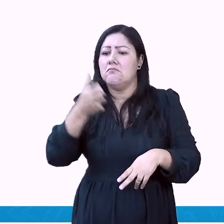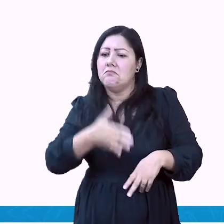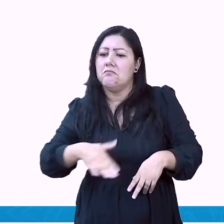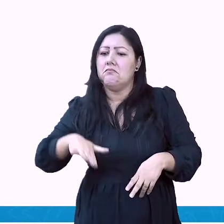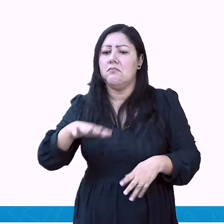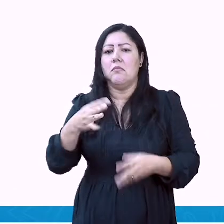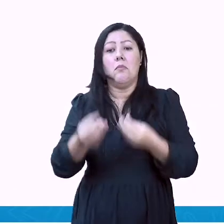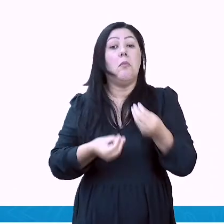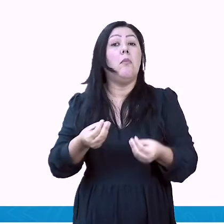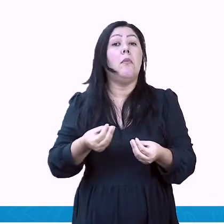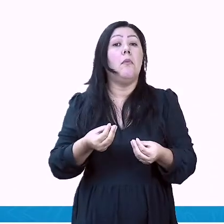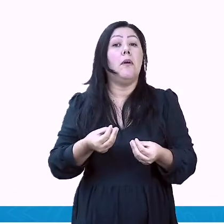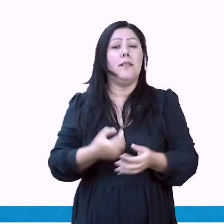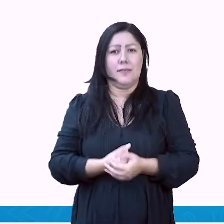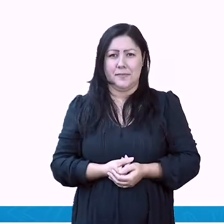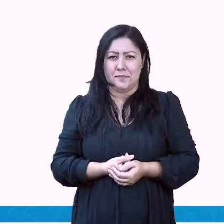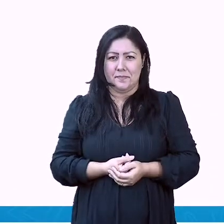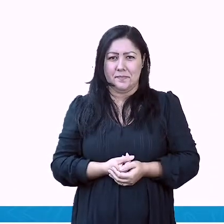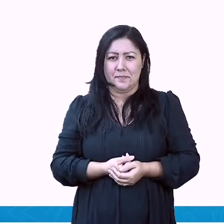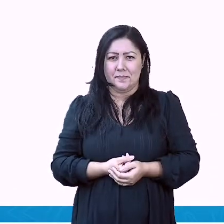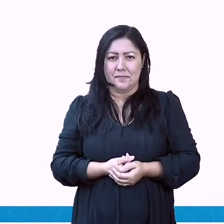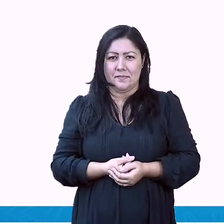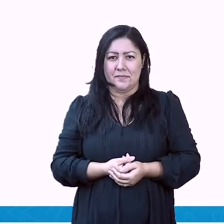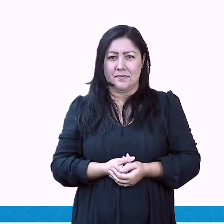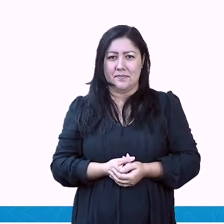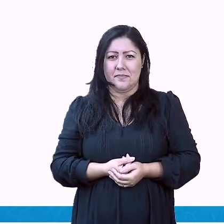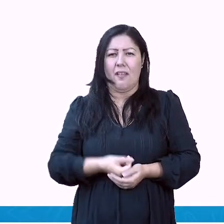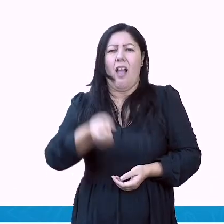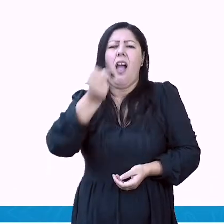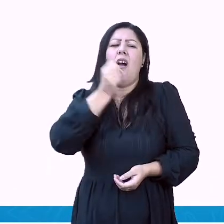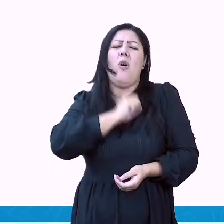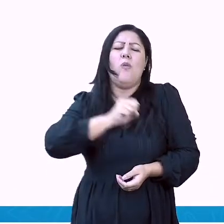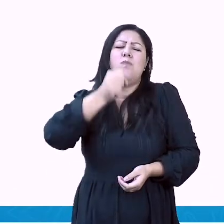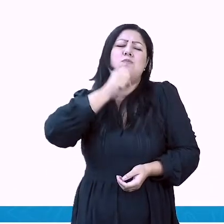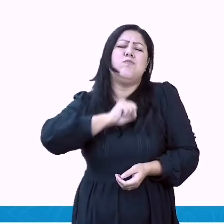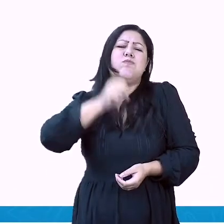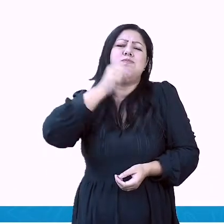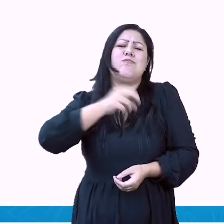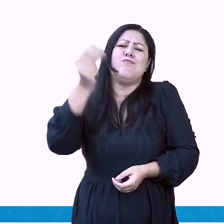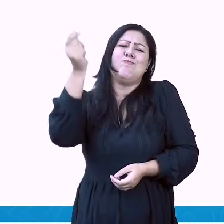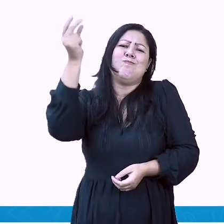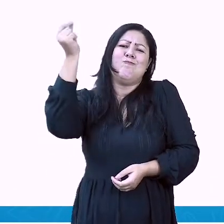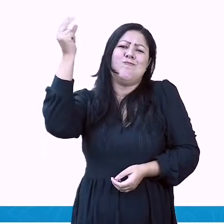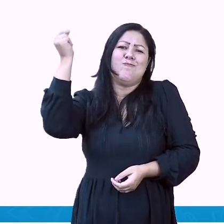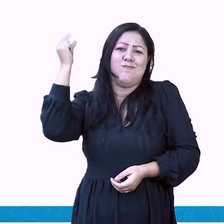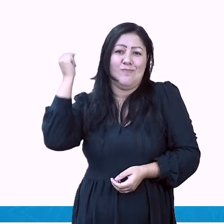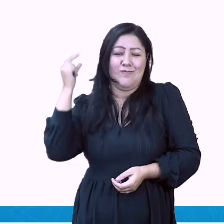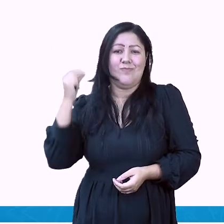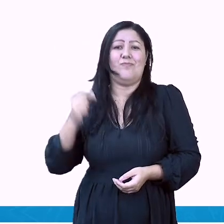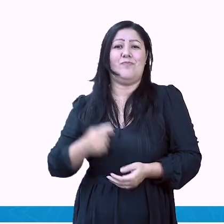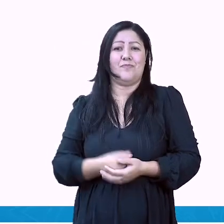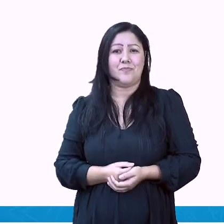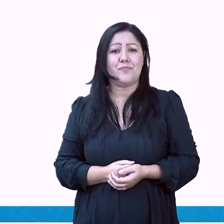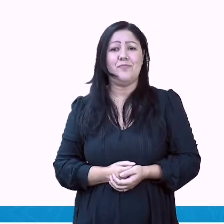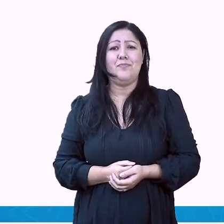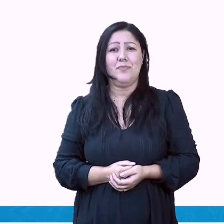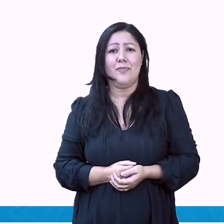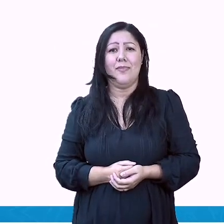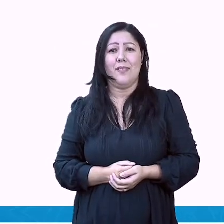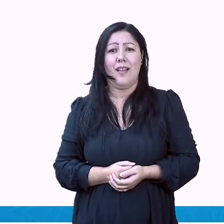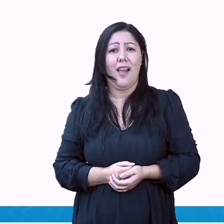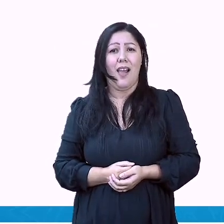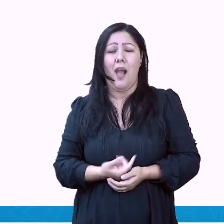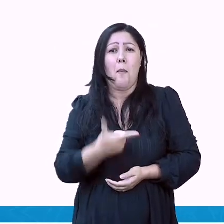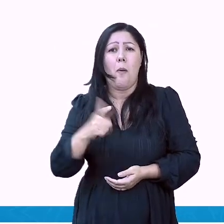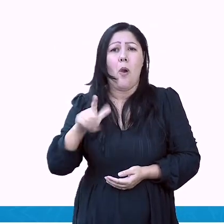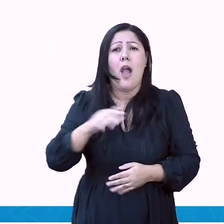assim, o relevo brasileiro é muito o quê? Antigo. Porque nós nem temos mais